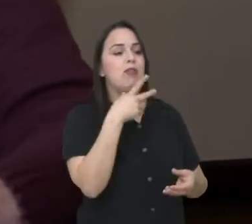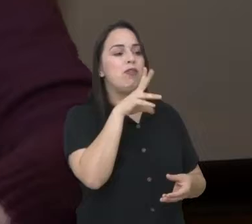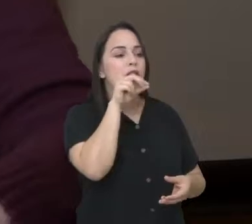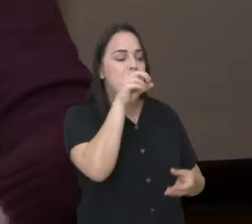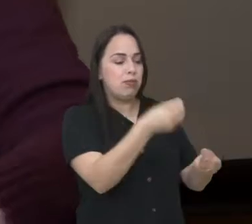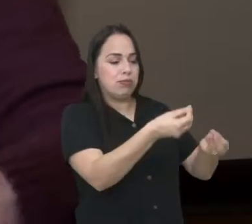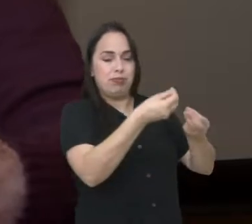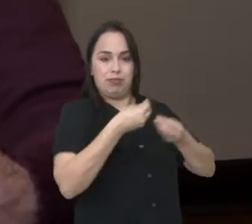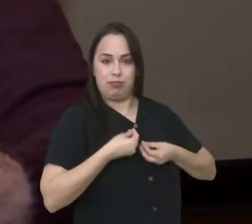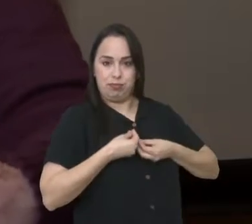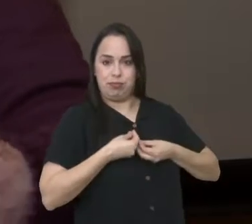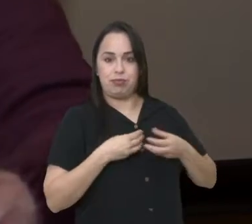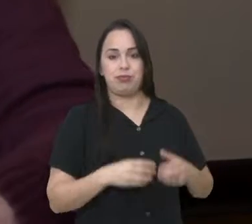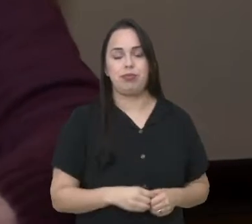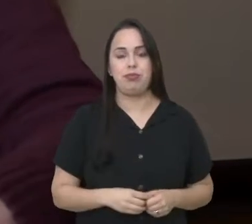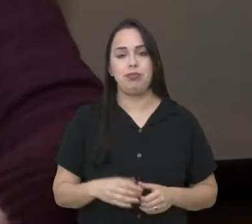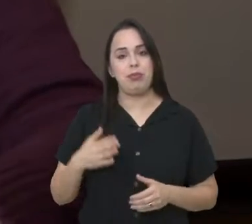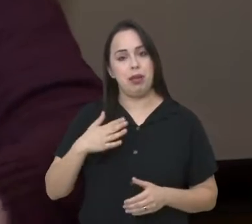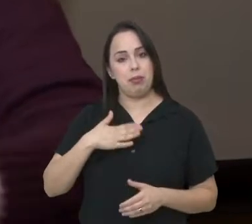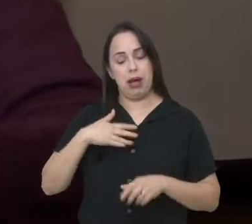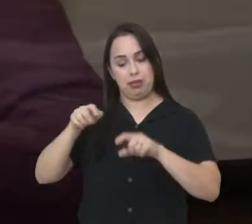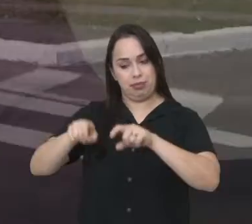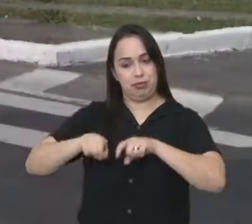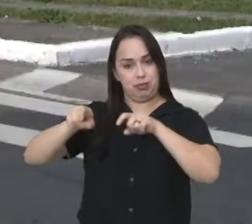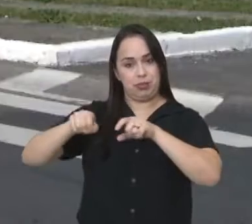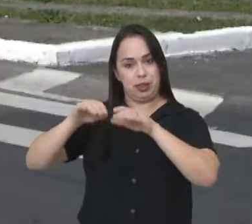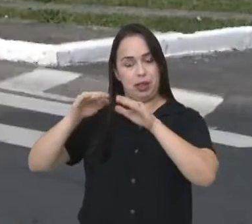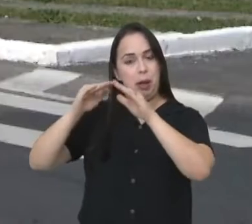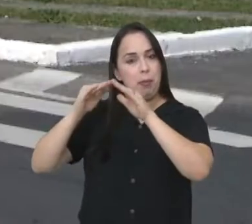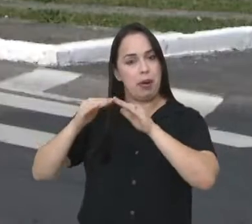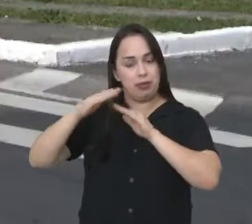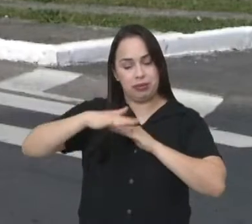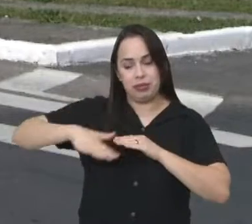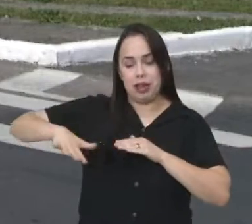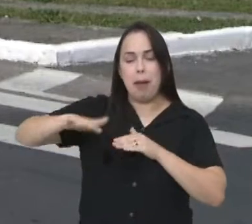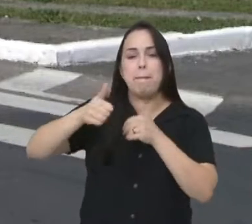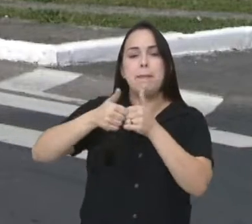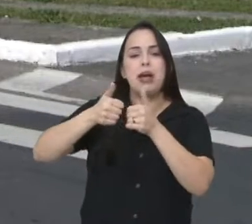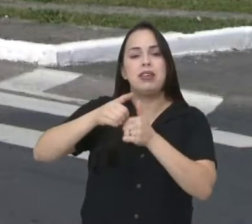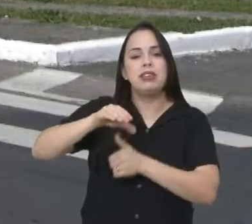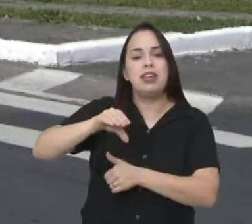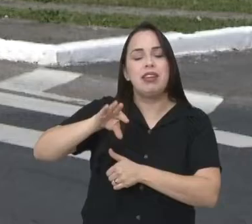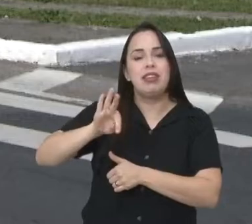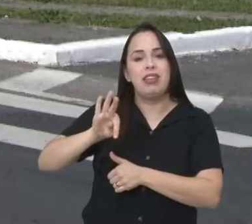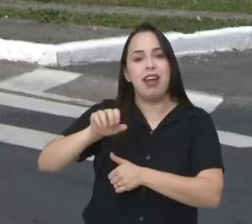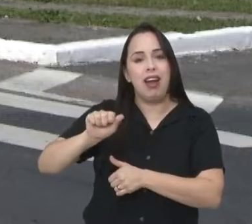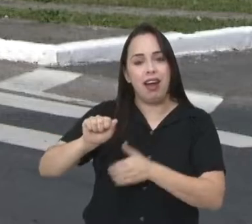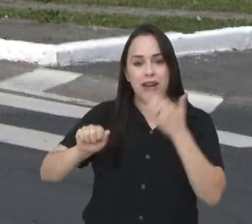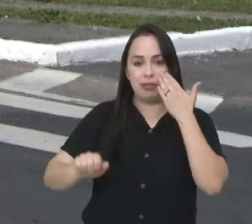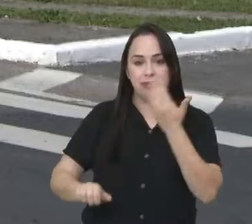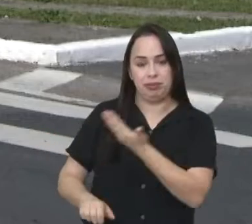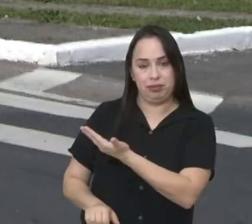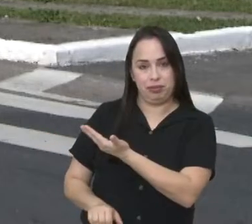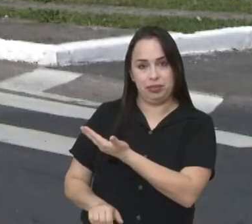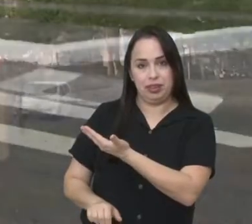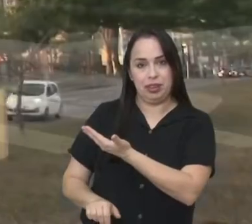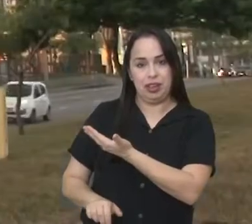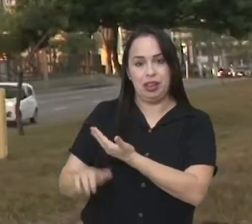a nossa, que é que a gente morava. Tinha onde é a entrada do CTA por ali, era a chácara